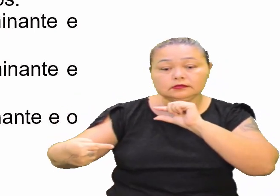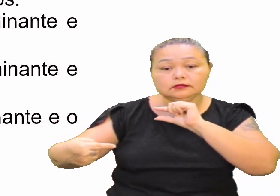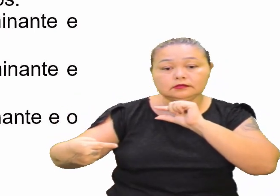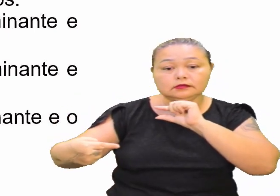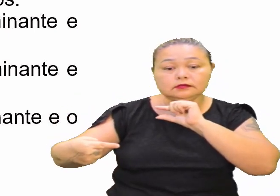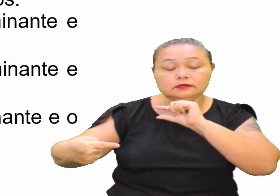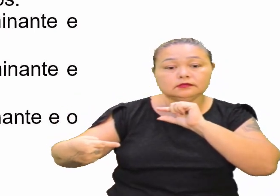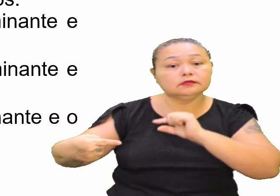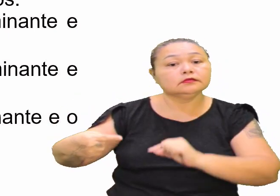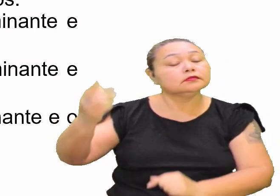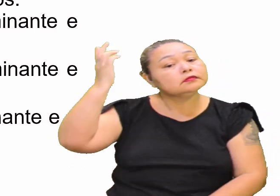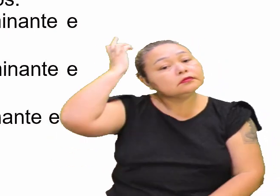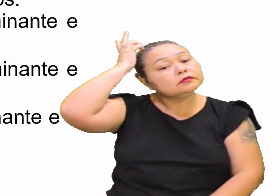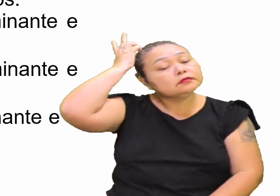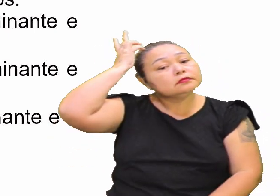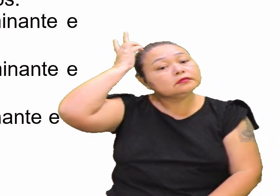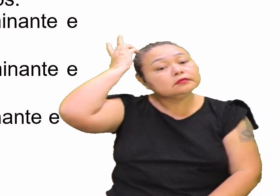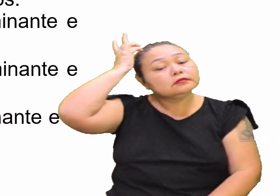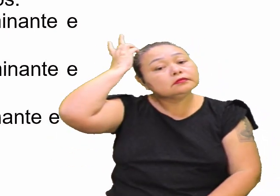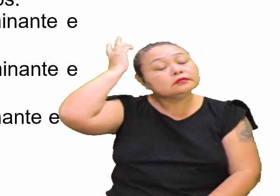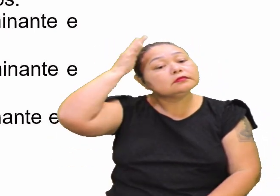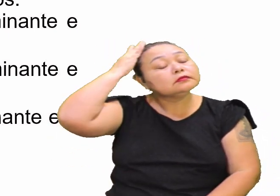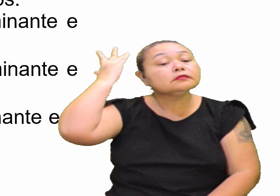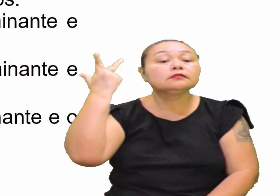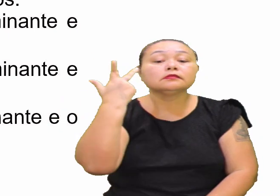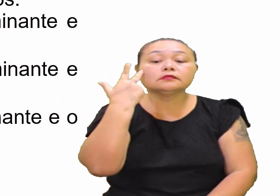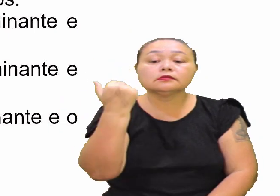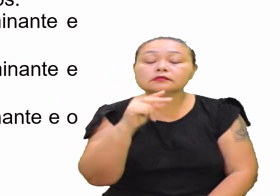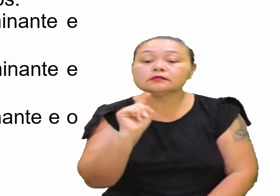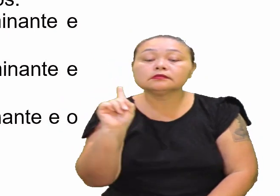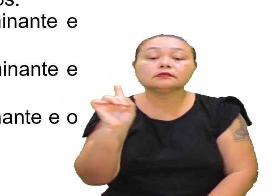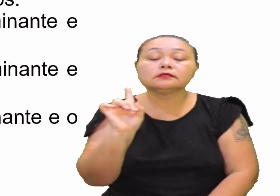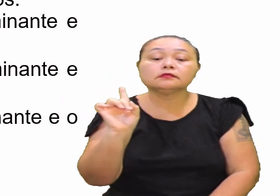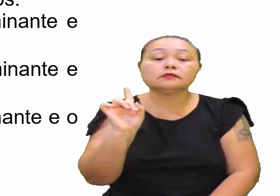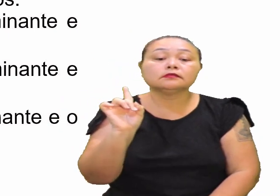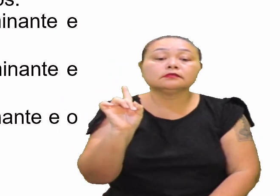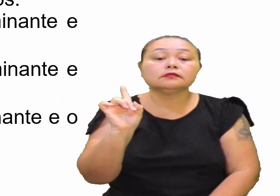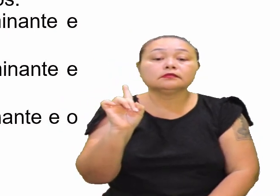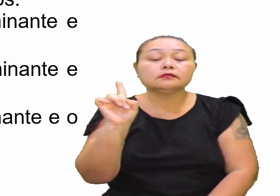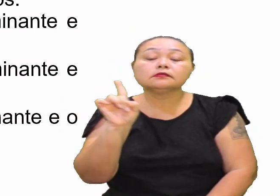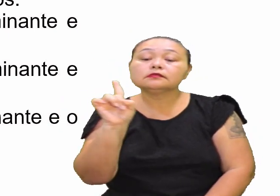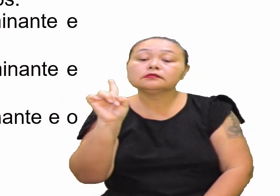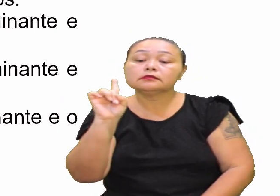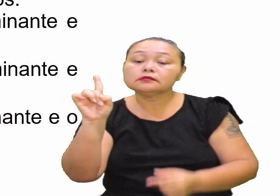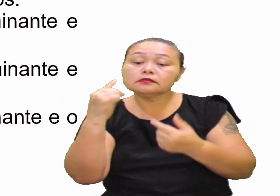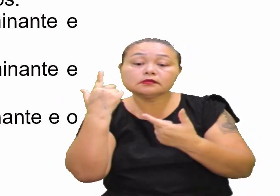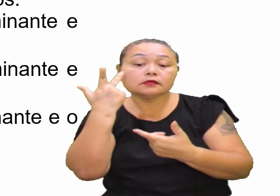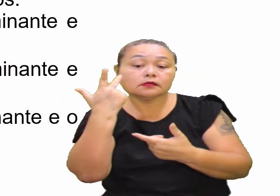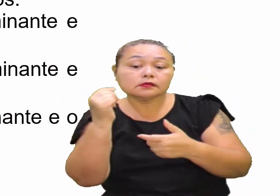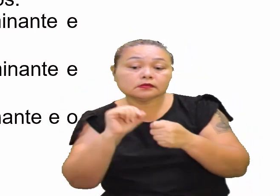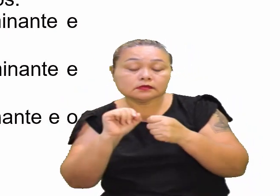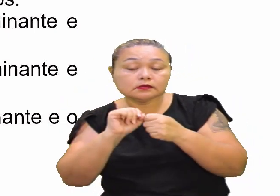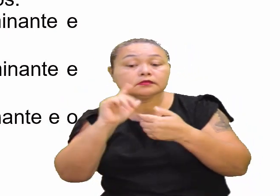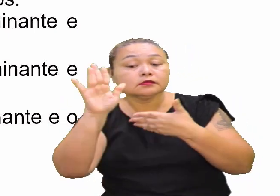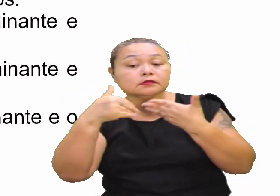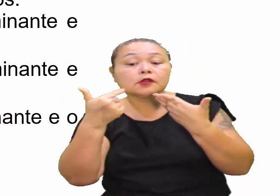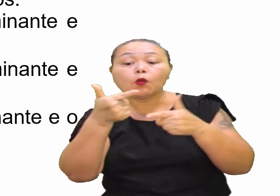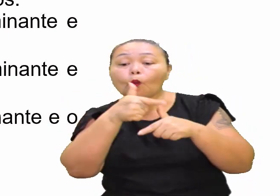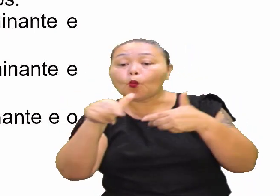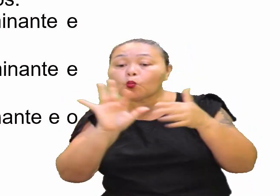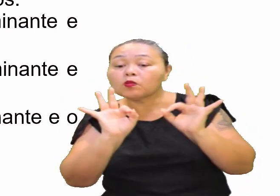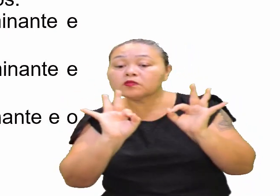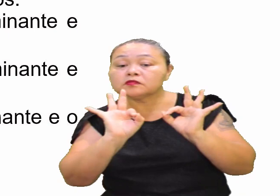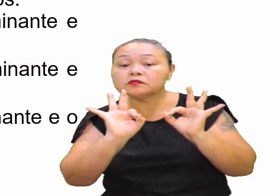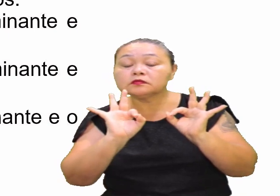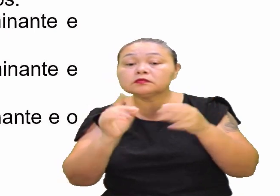Perfeito? E aí, sempre, é claro, é um menino para ter Duchenne, tá? Então, a probabilidade do casal ter uma